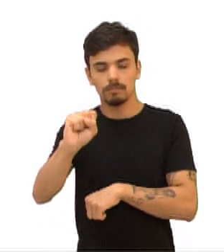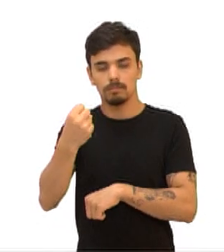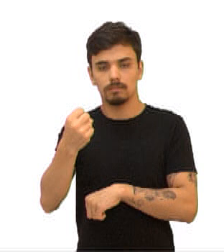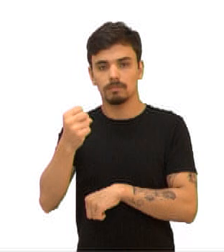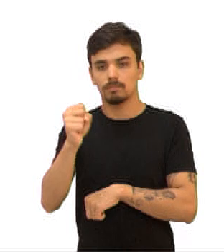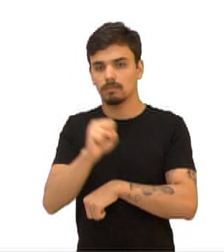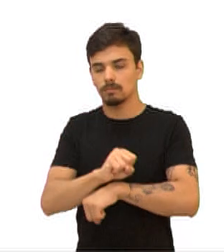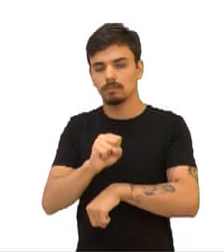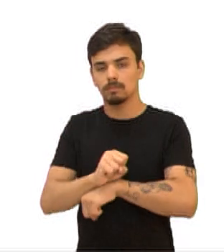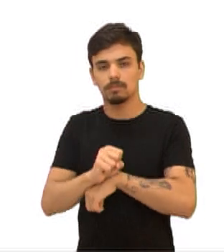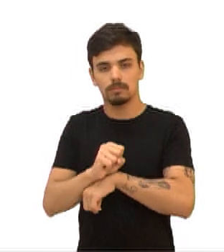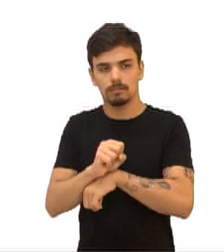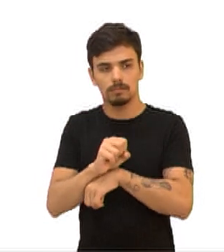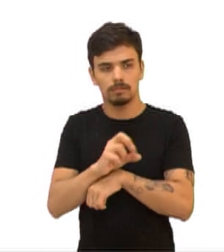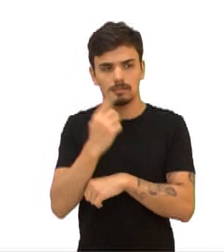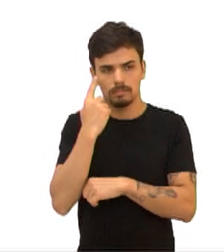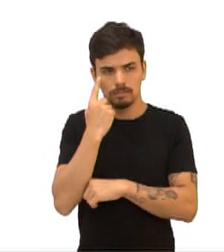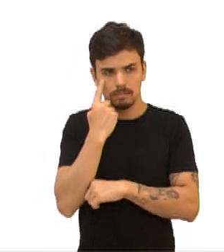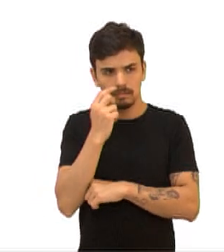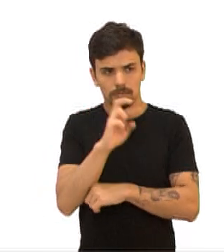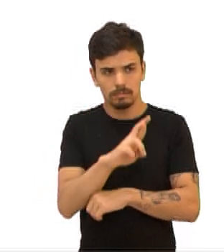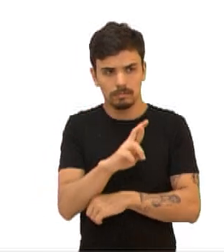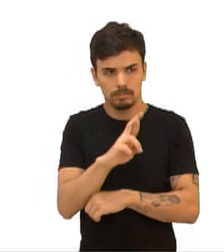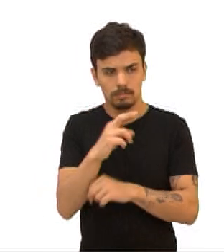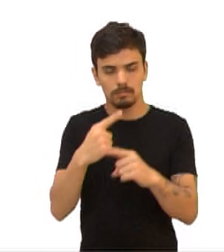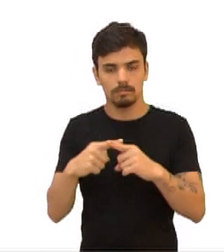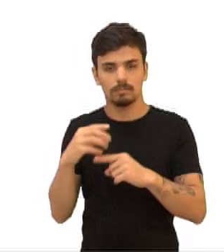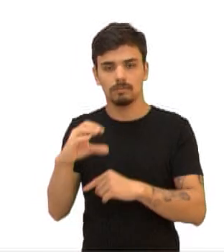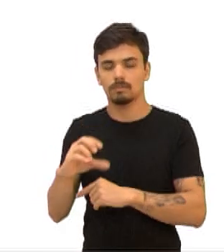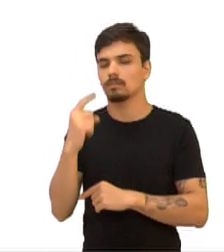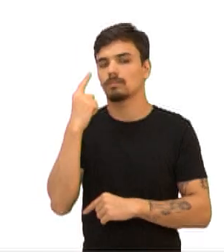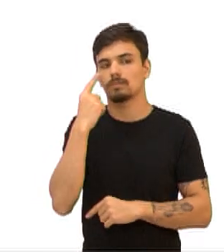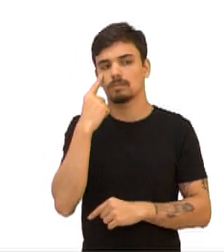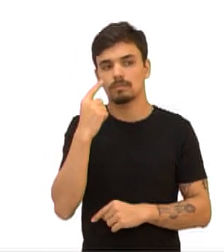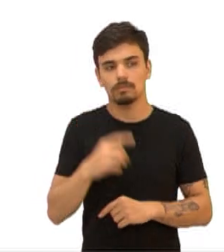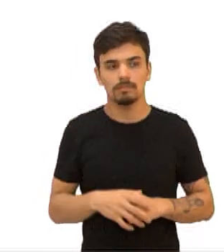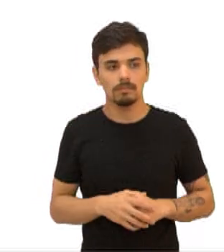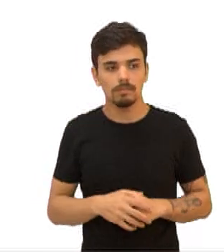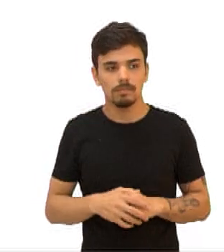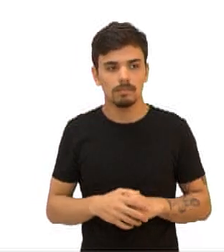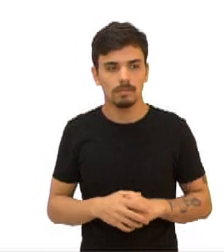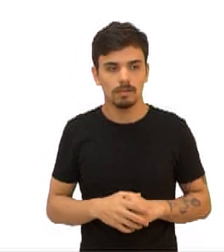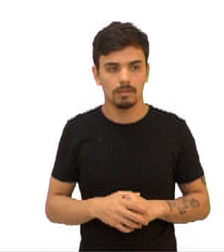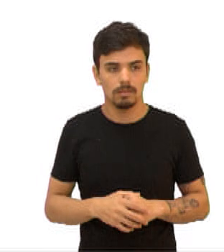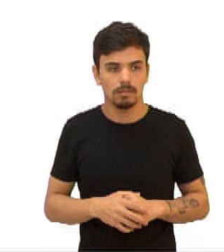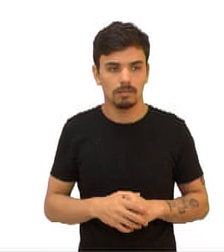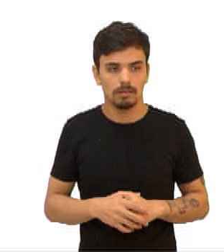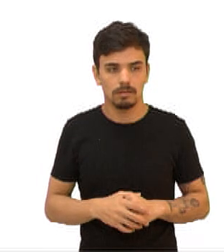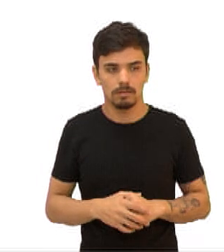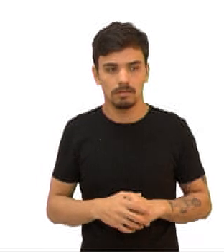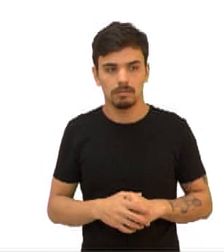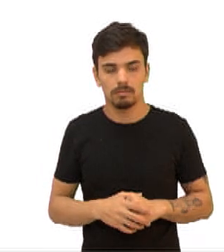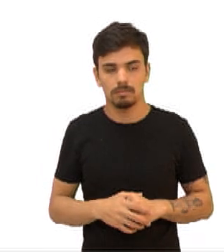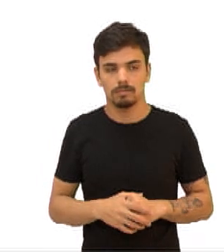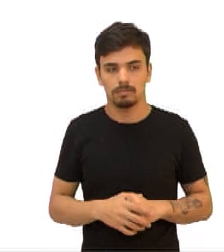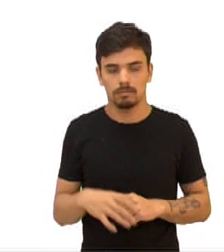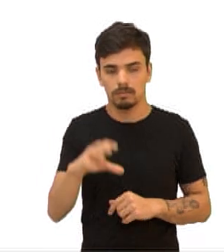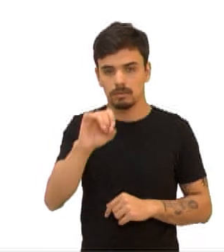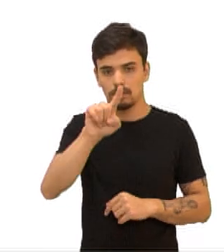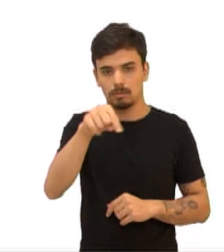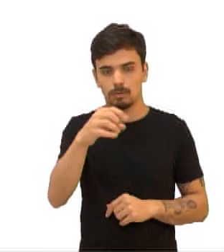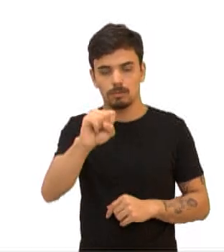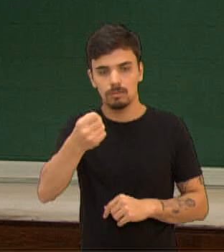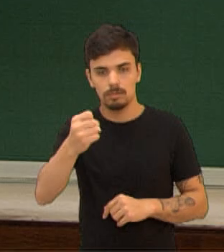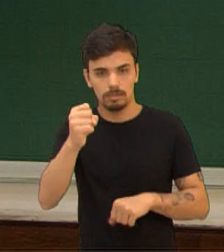vezes C, então quer dizer que 0,8, que é o tempo que eu quero, tem que ser o valor de R vezes C. Então 0,8